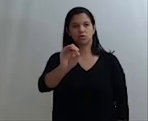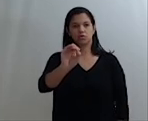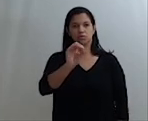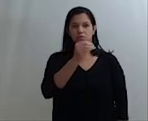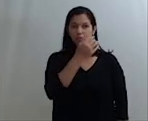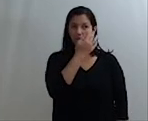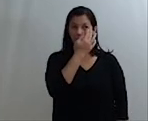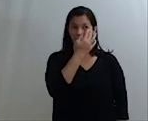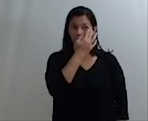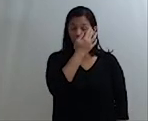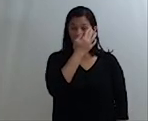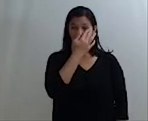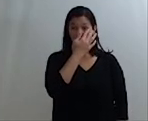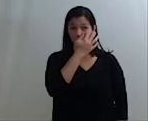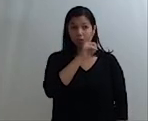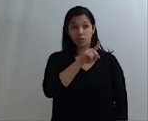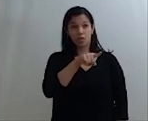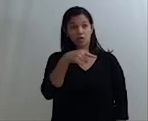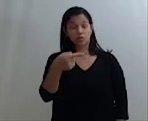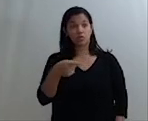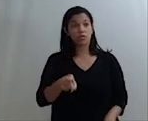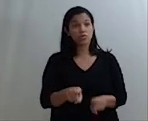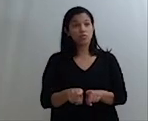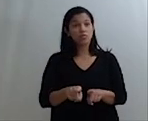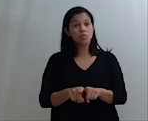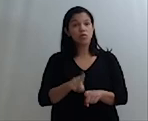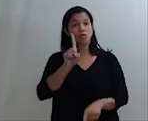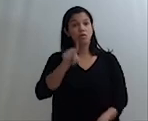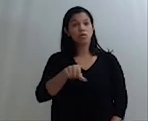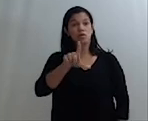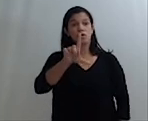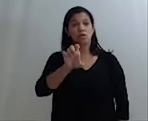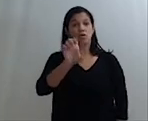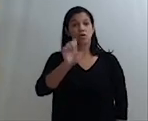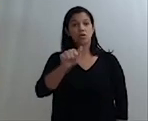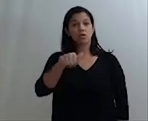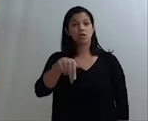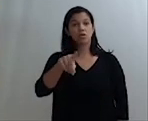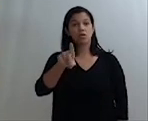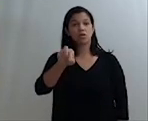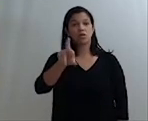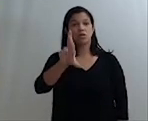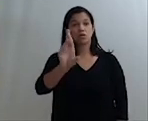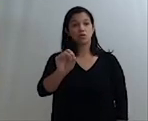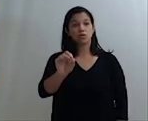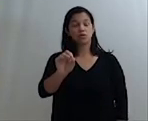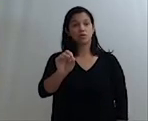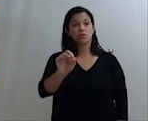tem também um outro indicado que seria Dr Leandro P Portela Cláudio